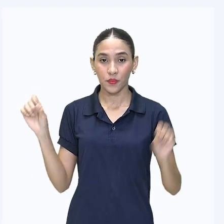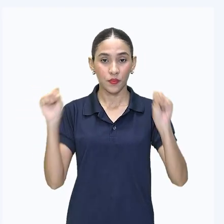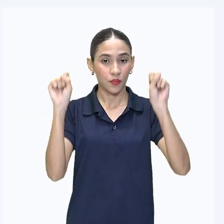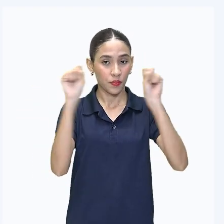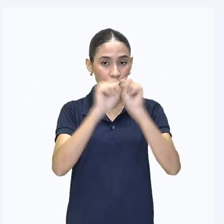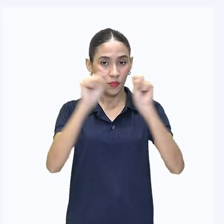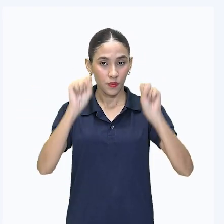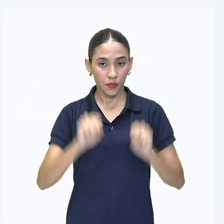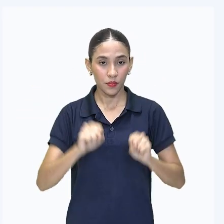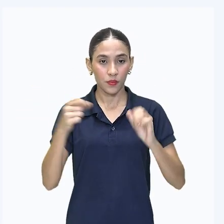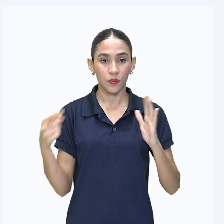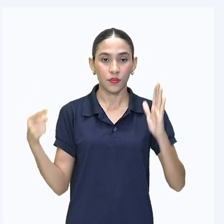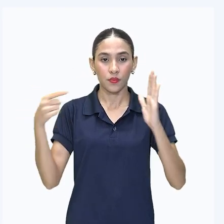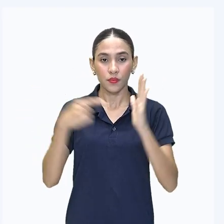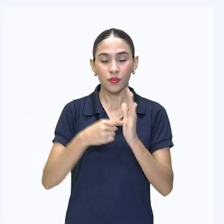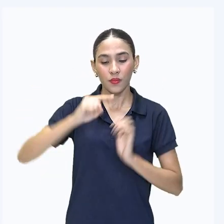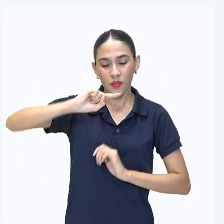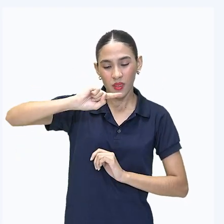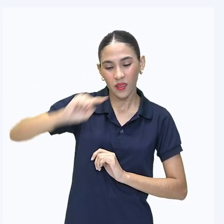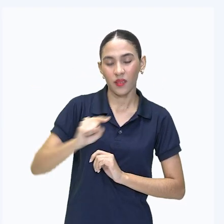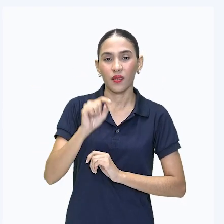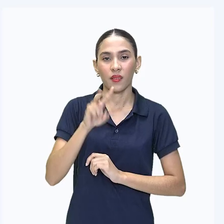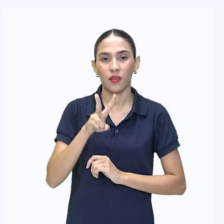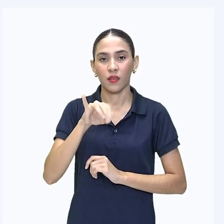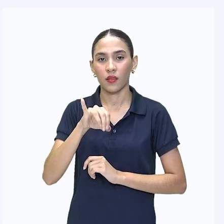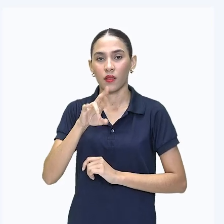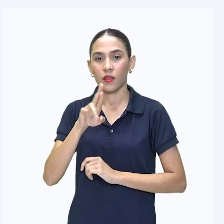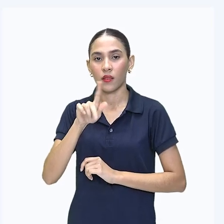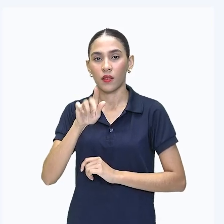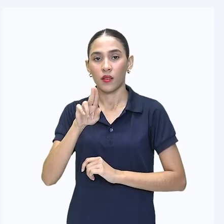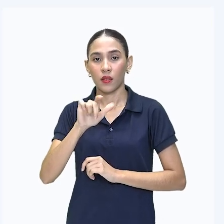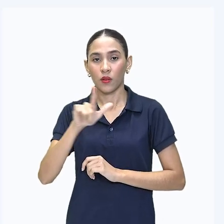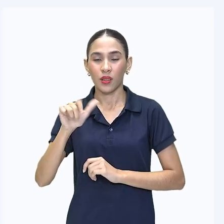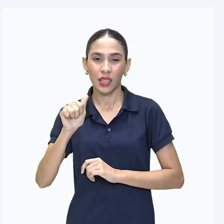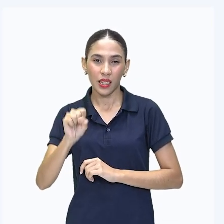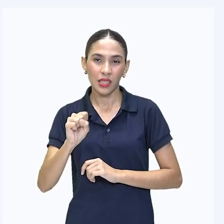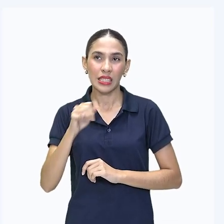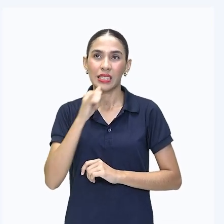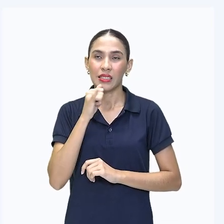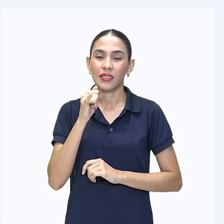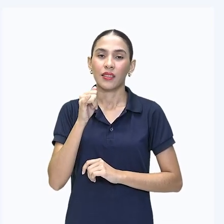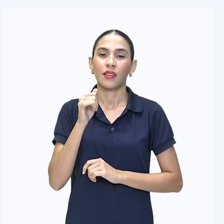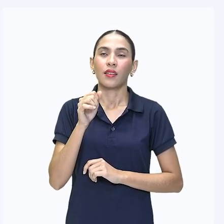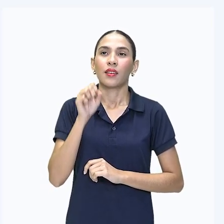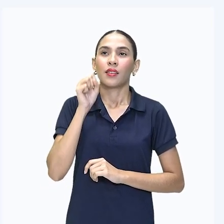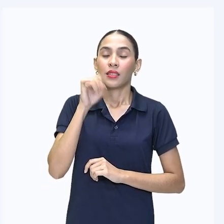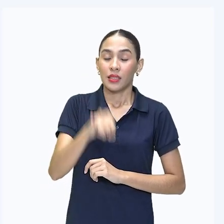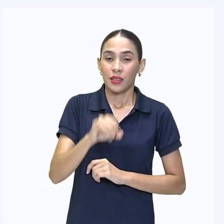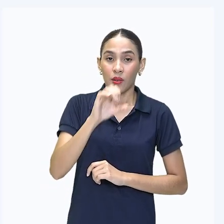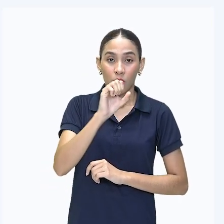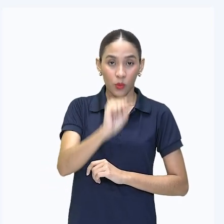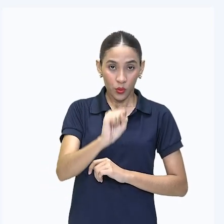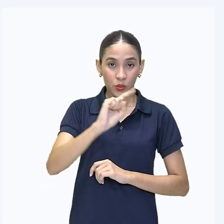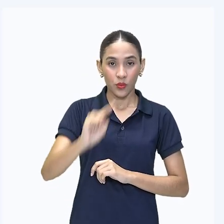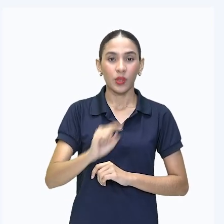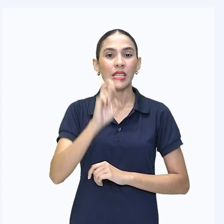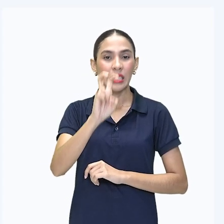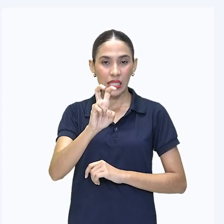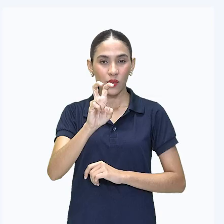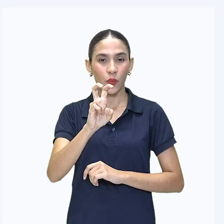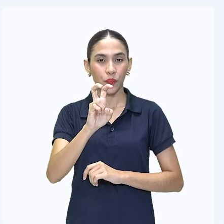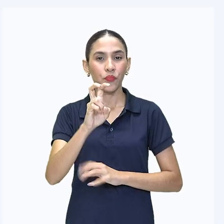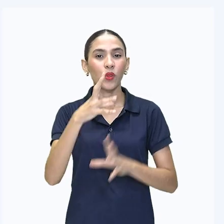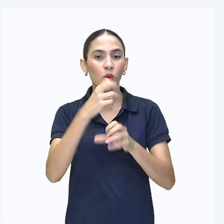O sistema está programado para adicionar as vírgulas nas casas decimais. Portanto, para lançar uma nota de 8,5, como no exemplo lá da